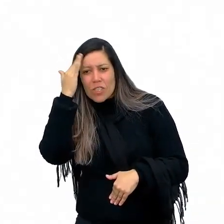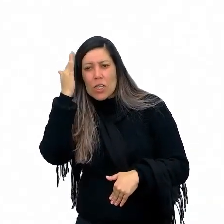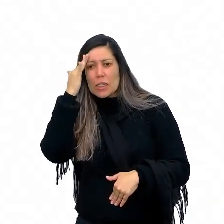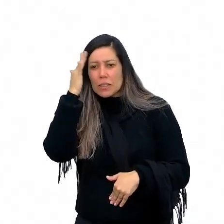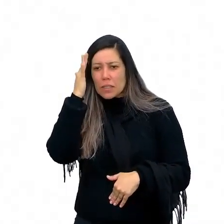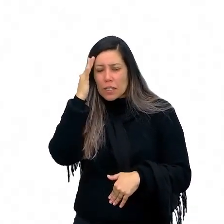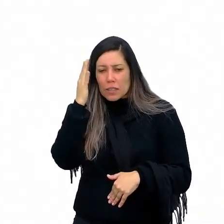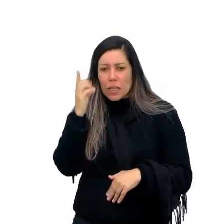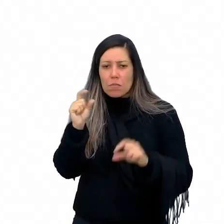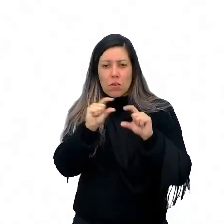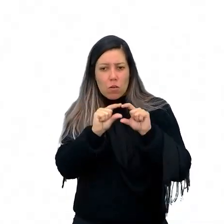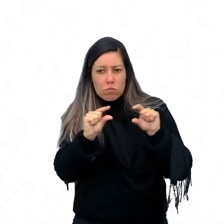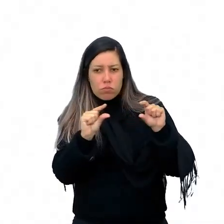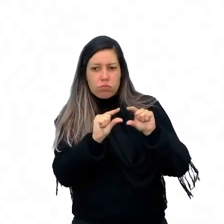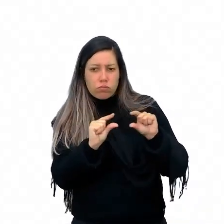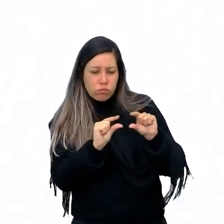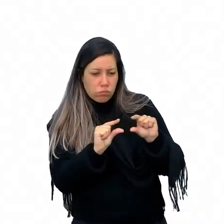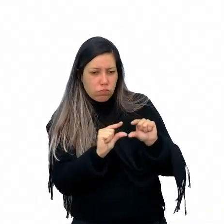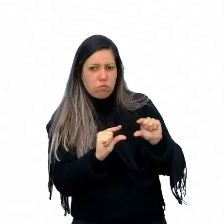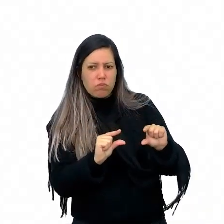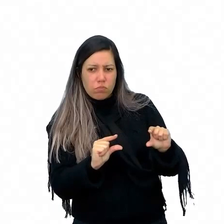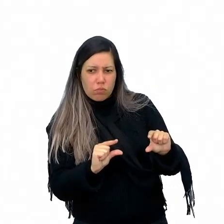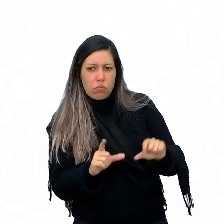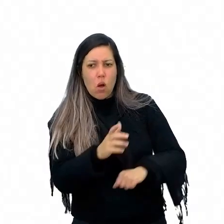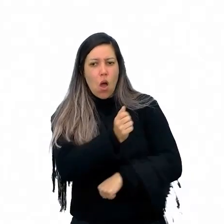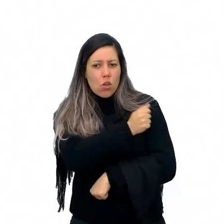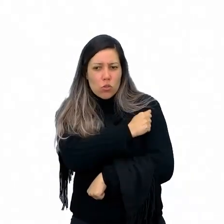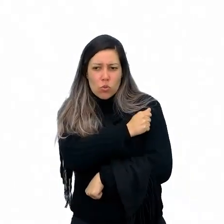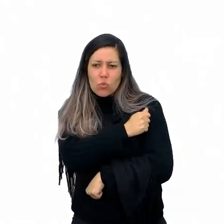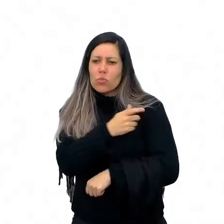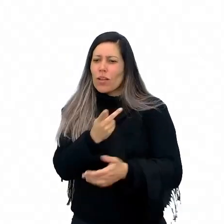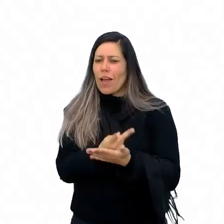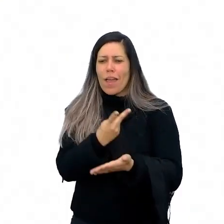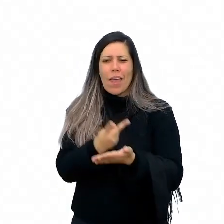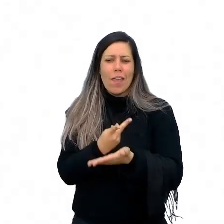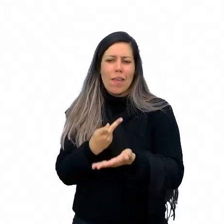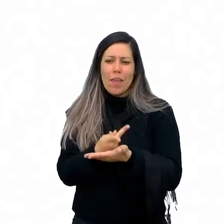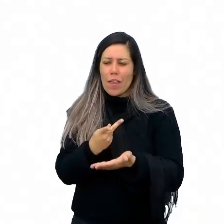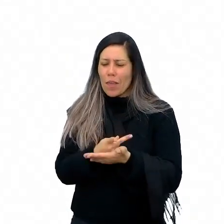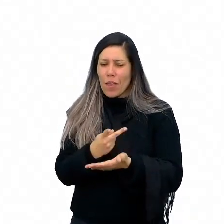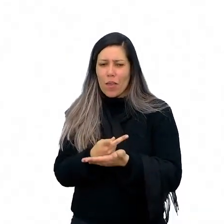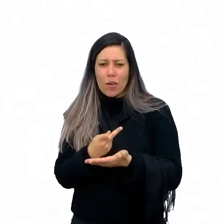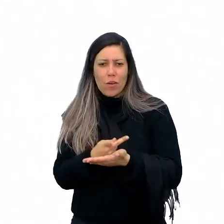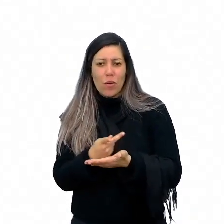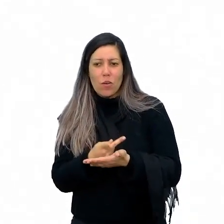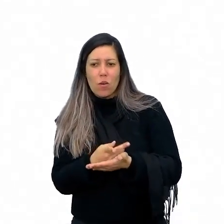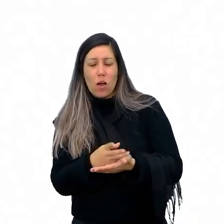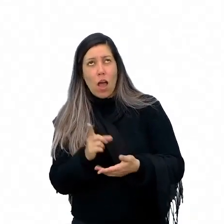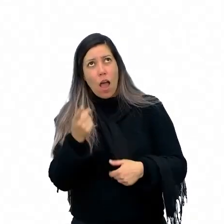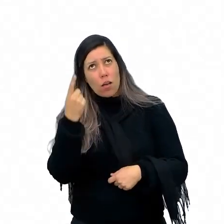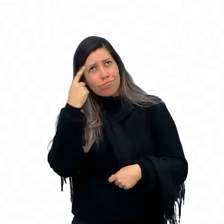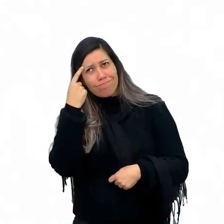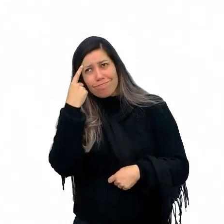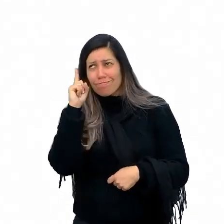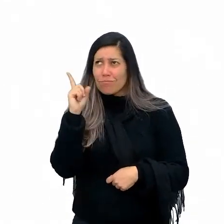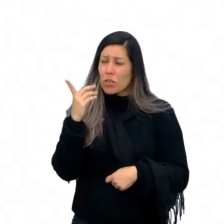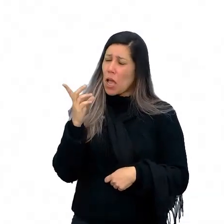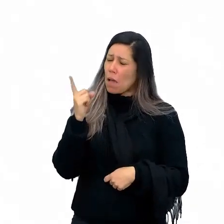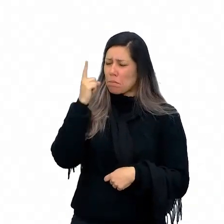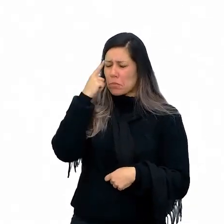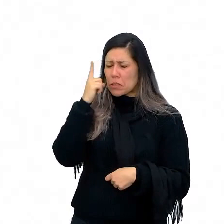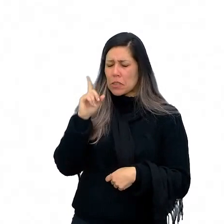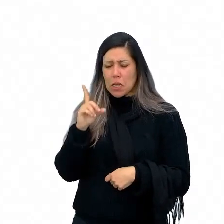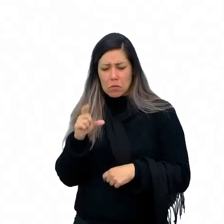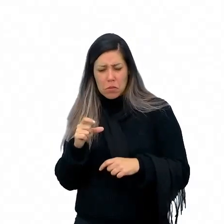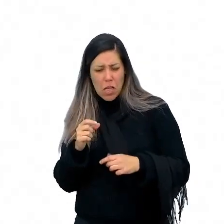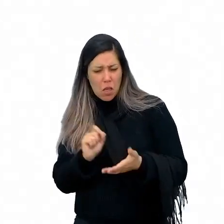pequenos equívocos cometidos pelos estudantes, o que possivelmente ele pensou na hora, né, que ele fez